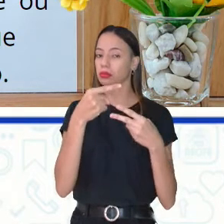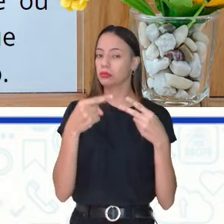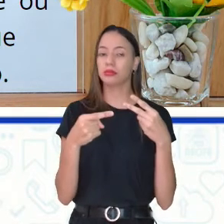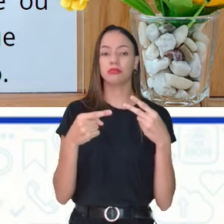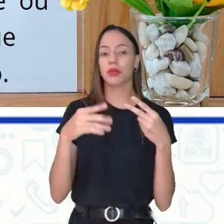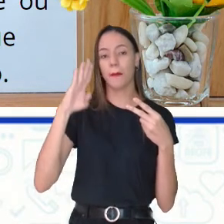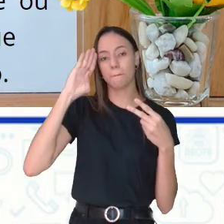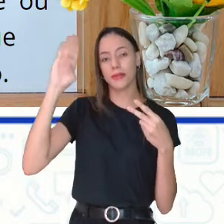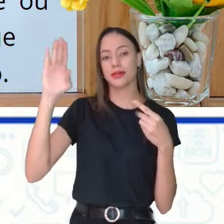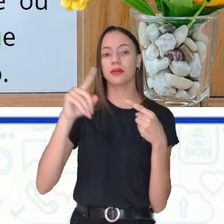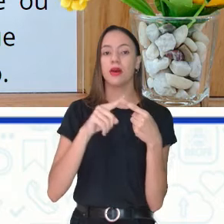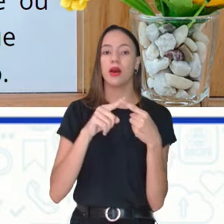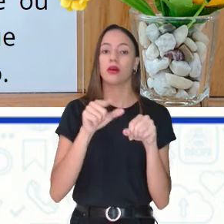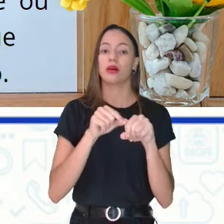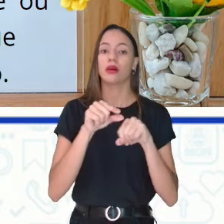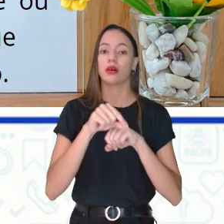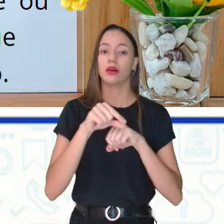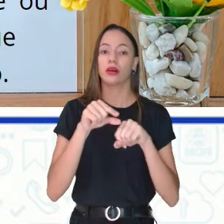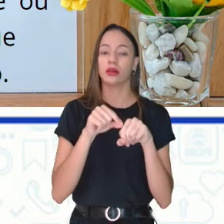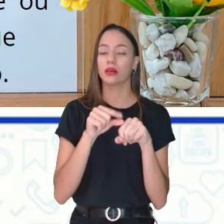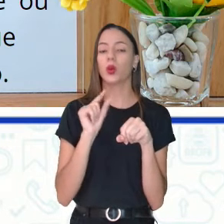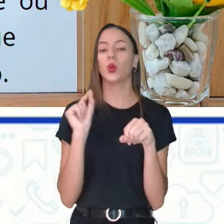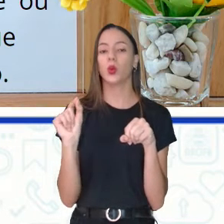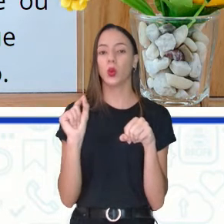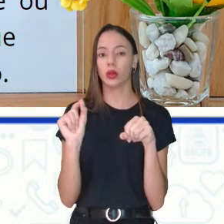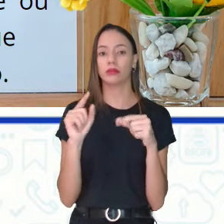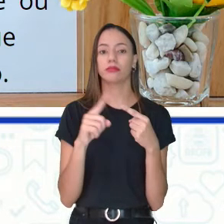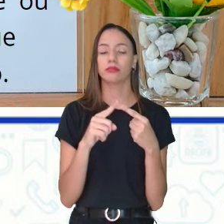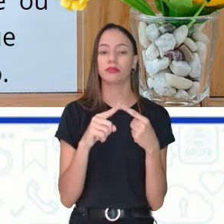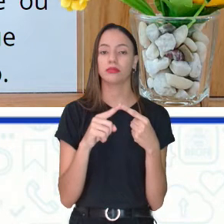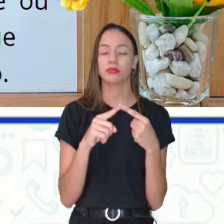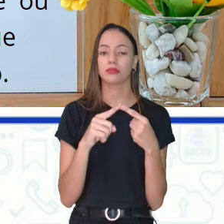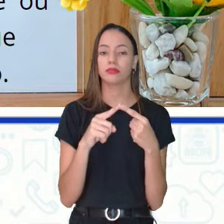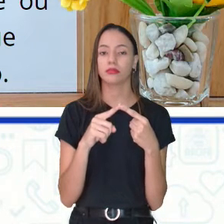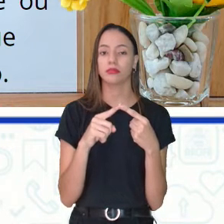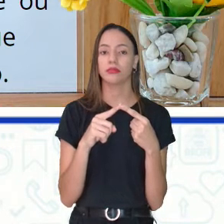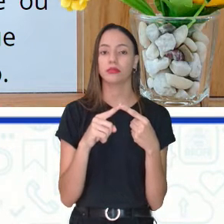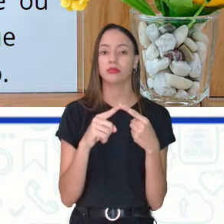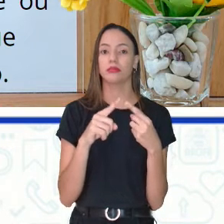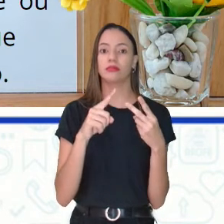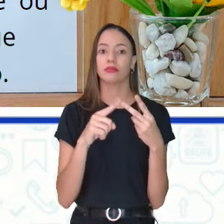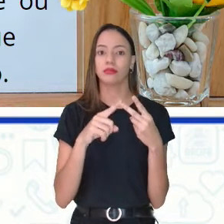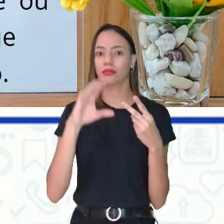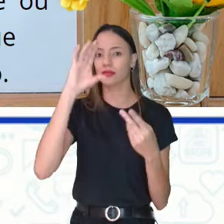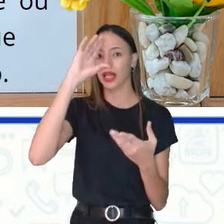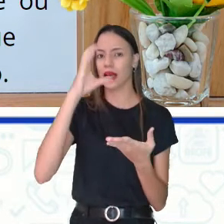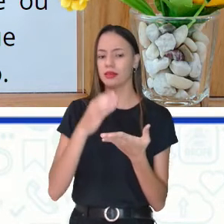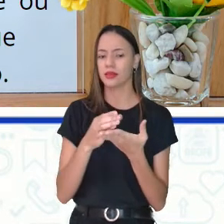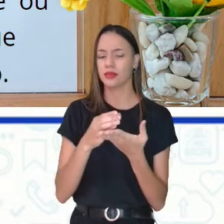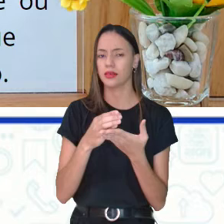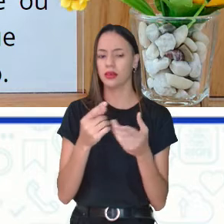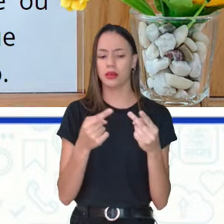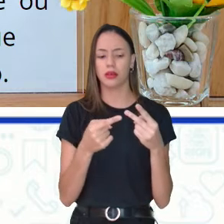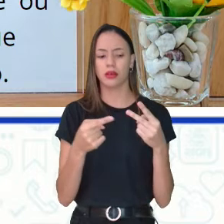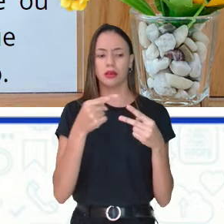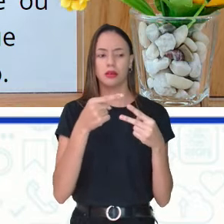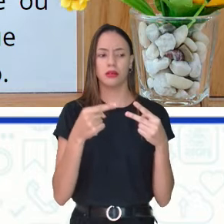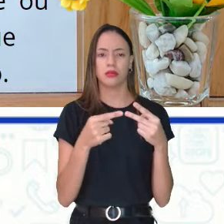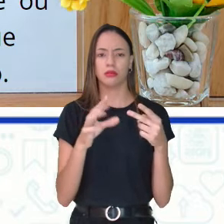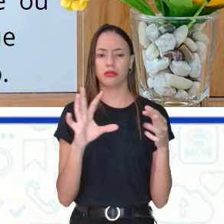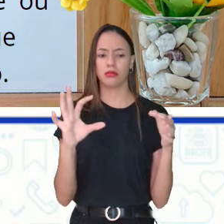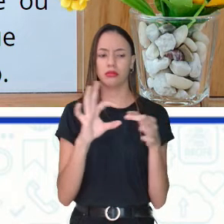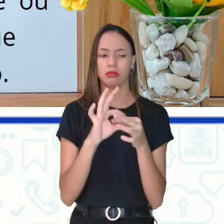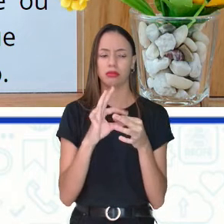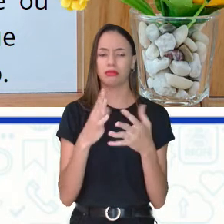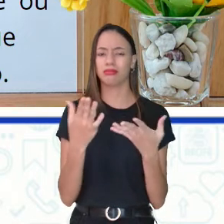principais, não é? Argumento, portanto, tese, ou tese porque argumento. Então, vocês